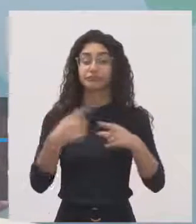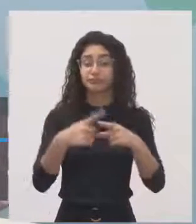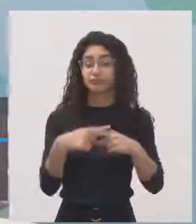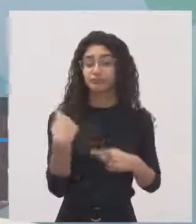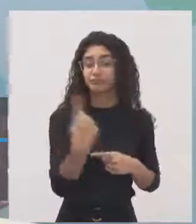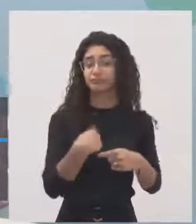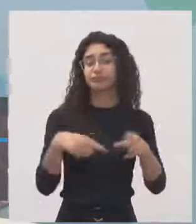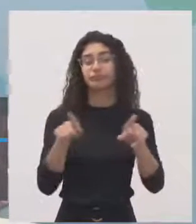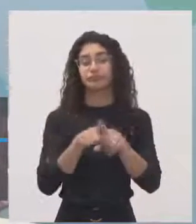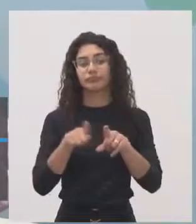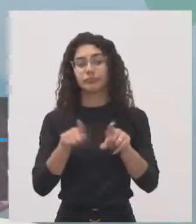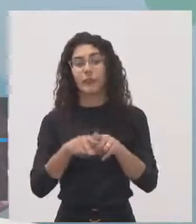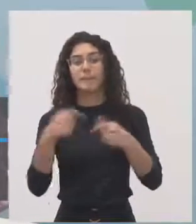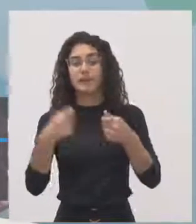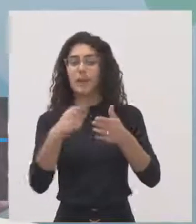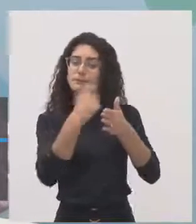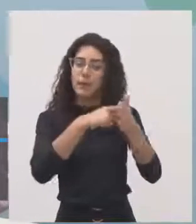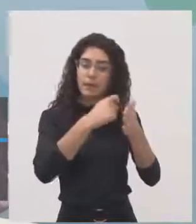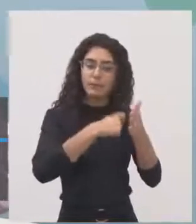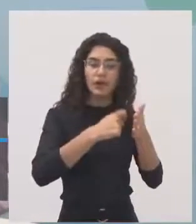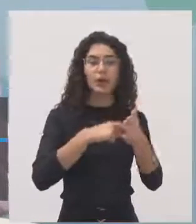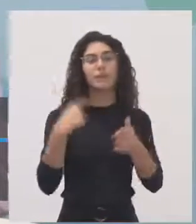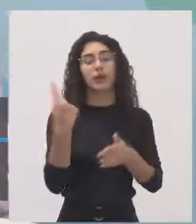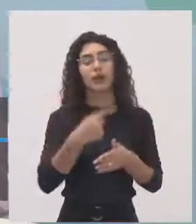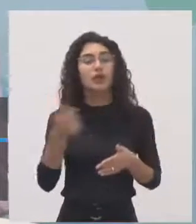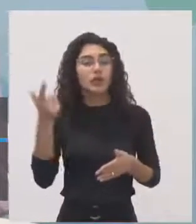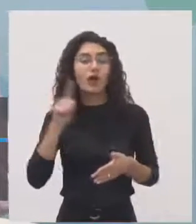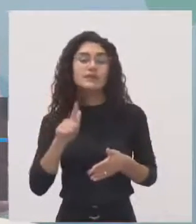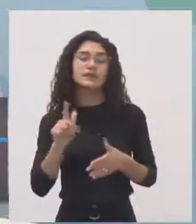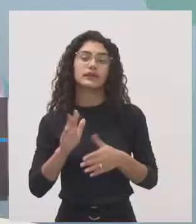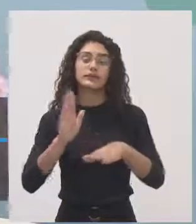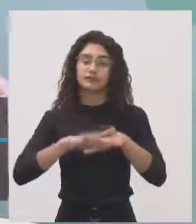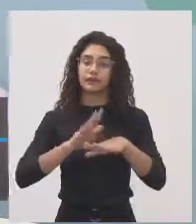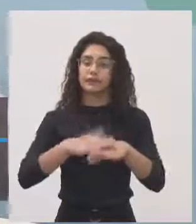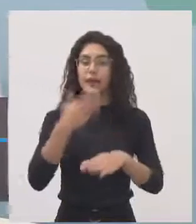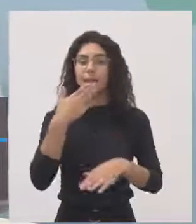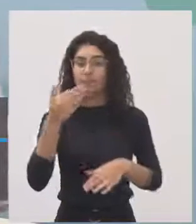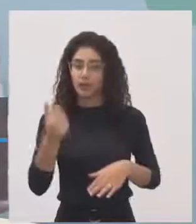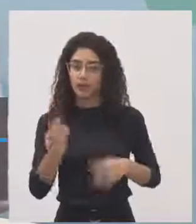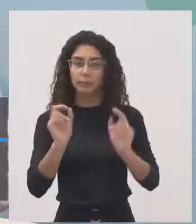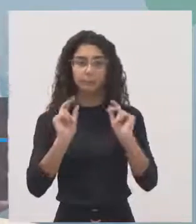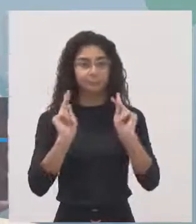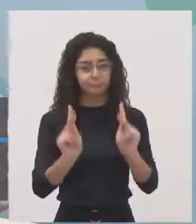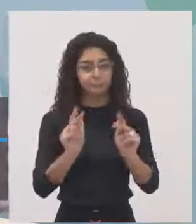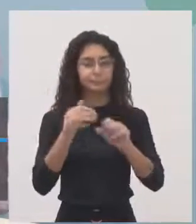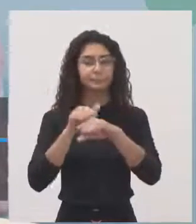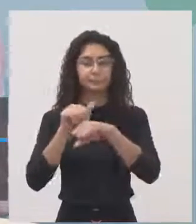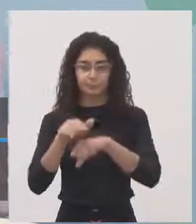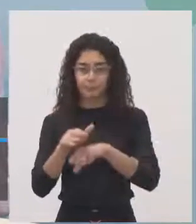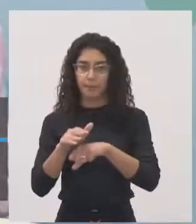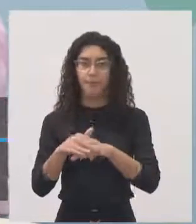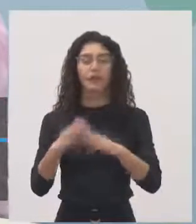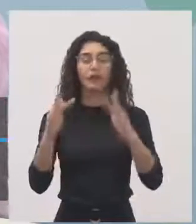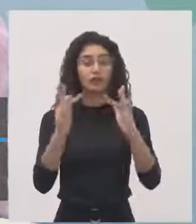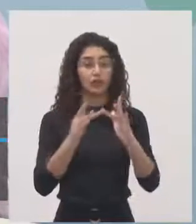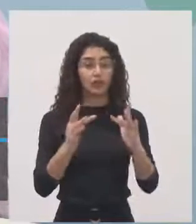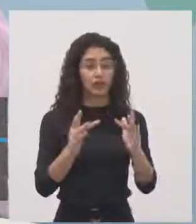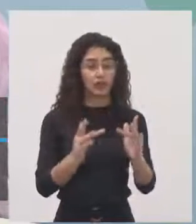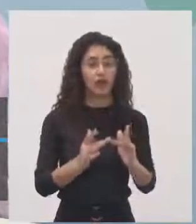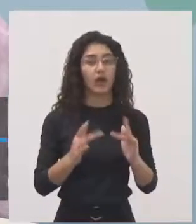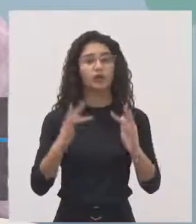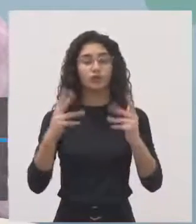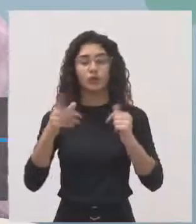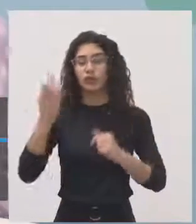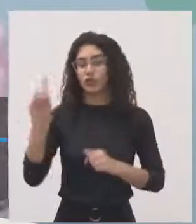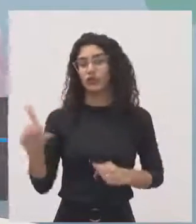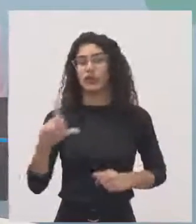também depende de muito registro de vocês para a gente conseguir algumas coisas, tá? Mas fica aí a dica, entre em contato com o NIT, toda a diretoria